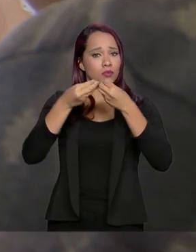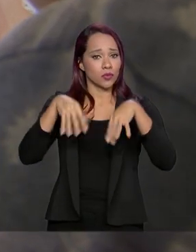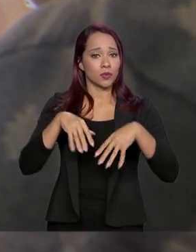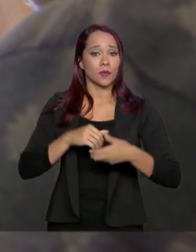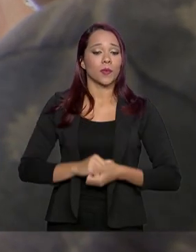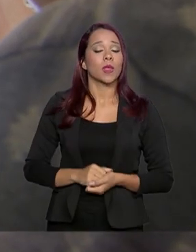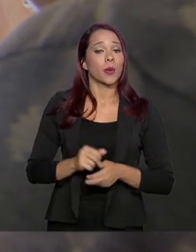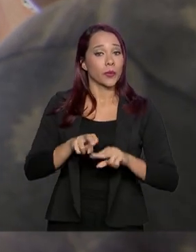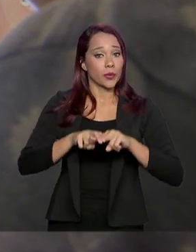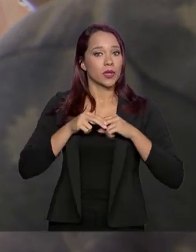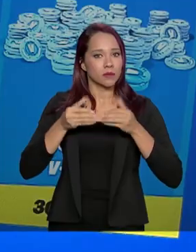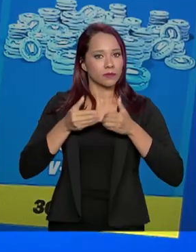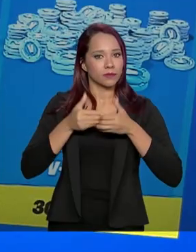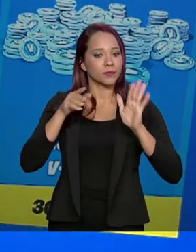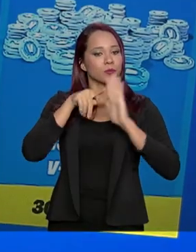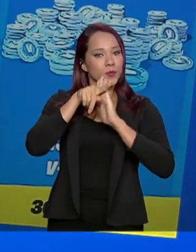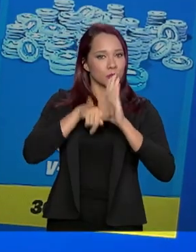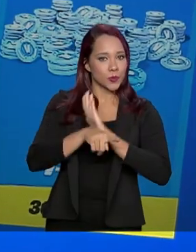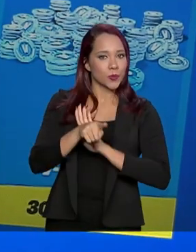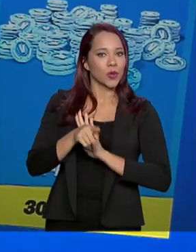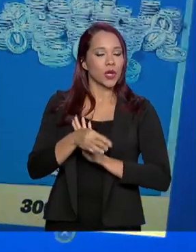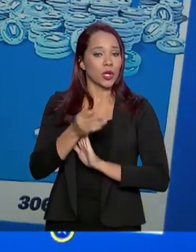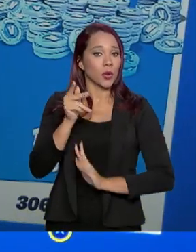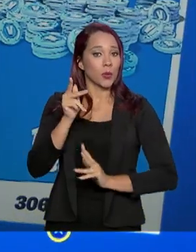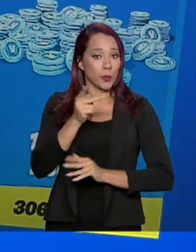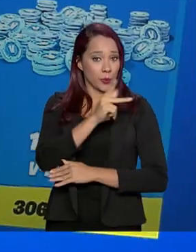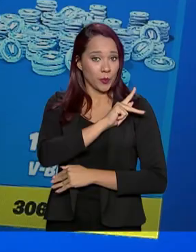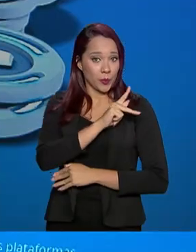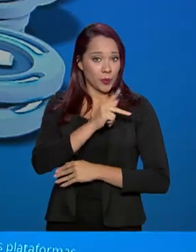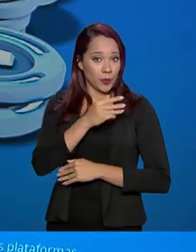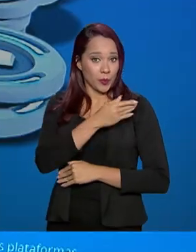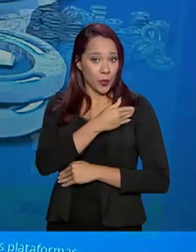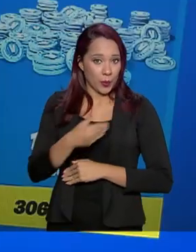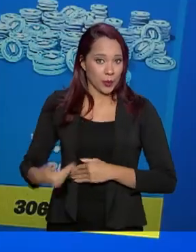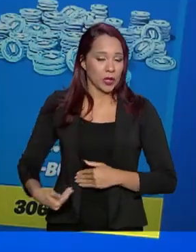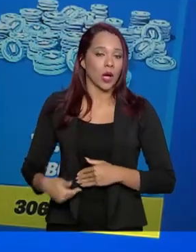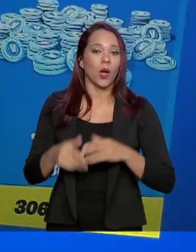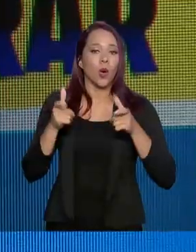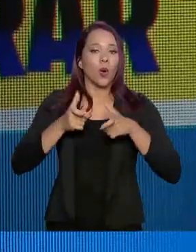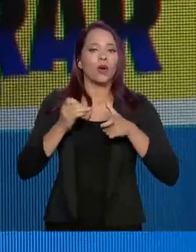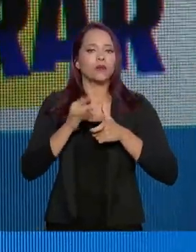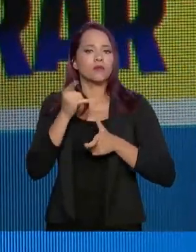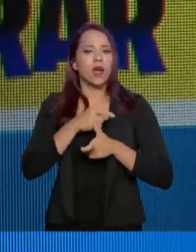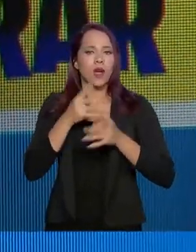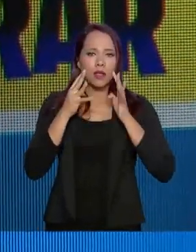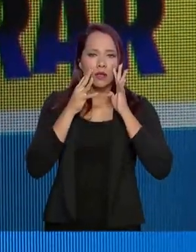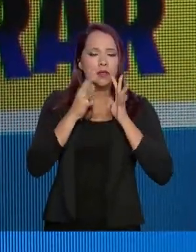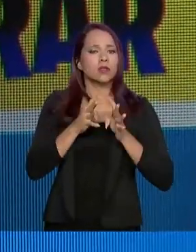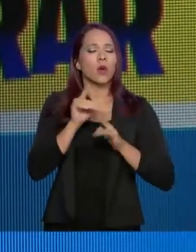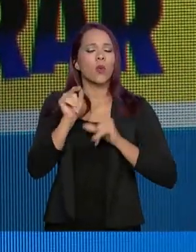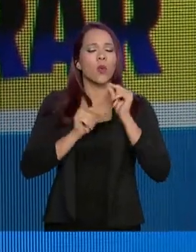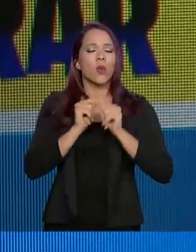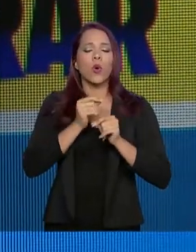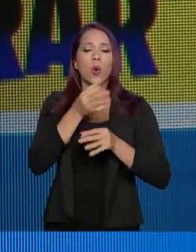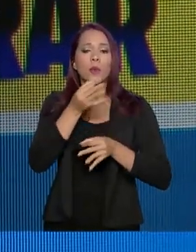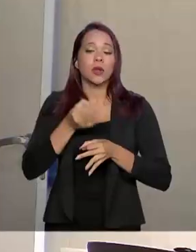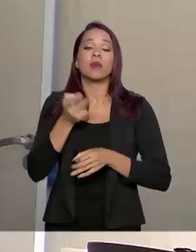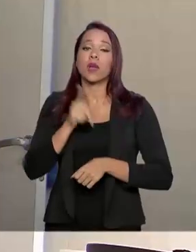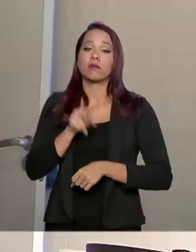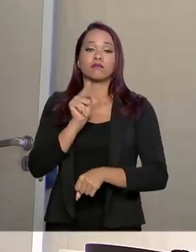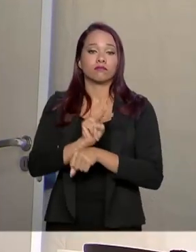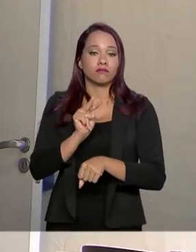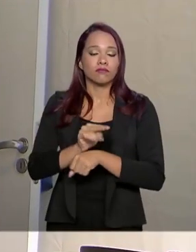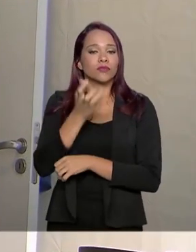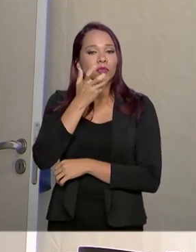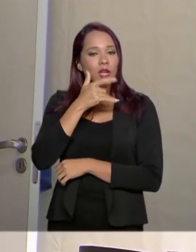E para isso, abrir uma consulta pública onde vai ouvir a população sobre o tema. O objetivo é proteger a